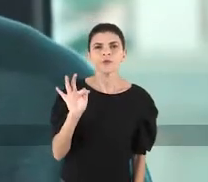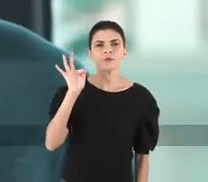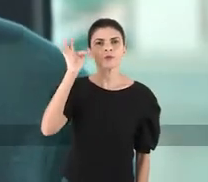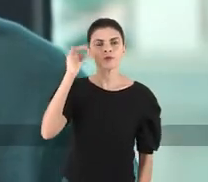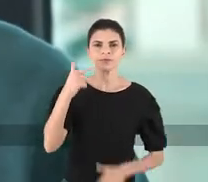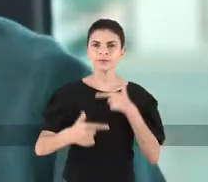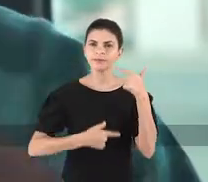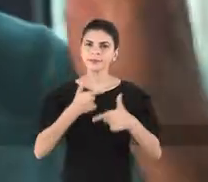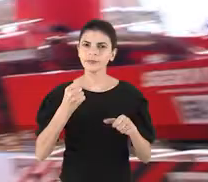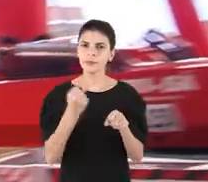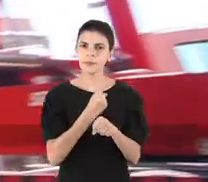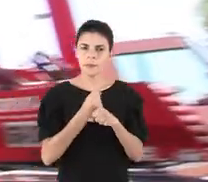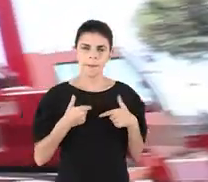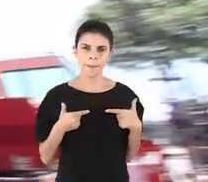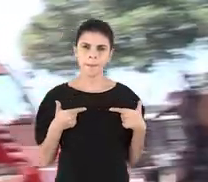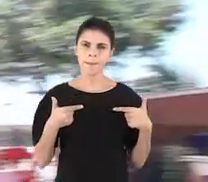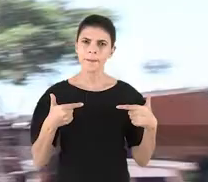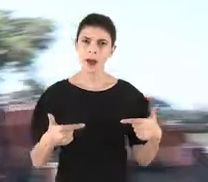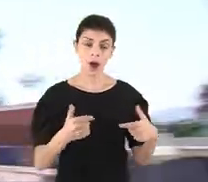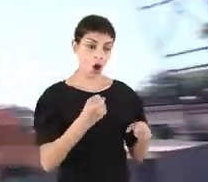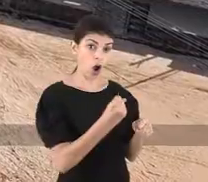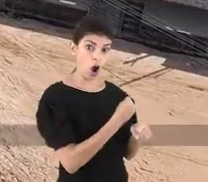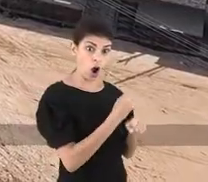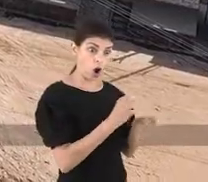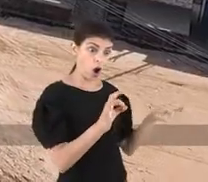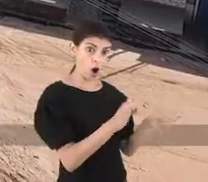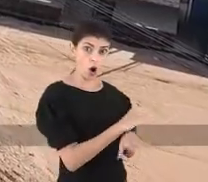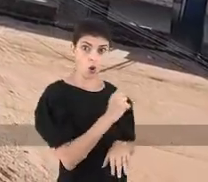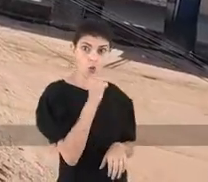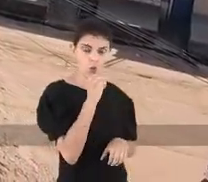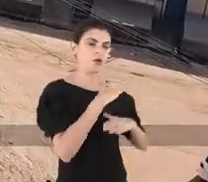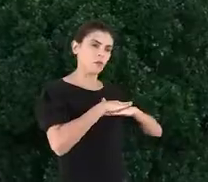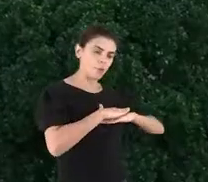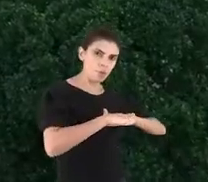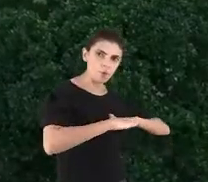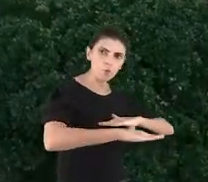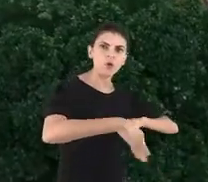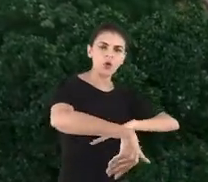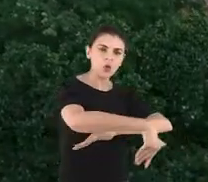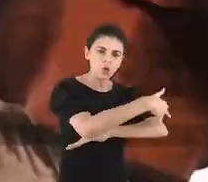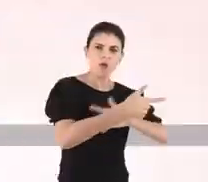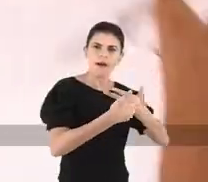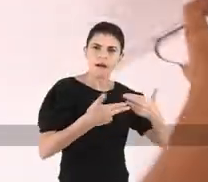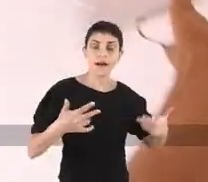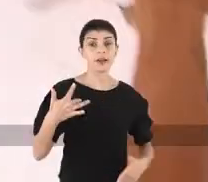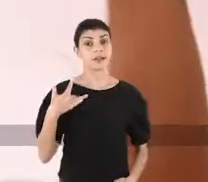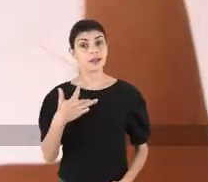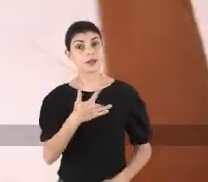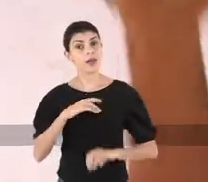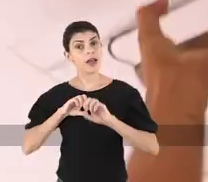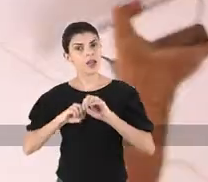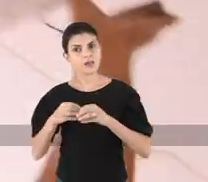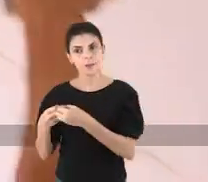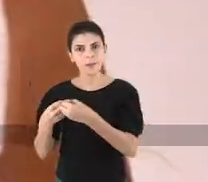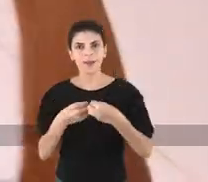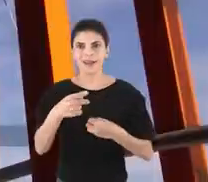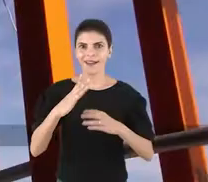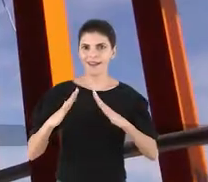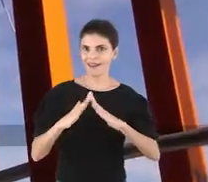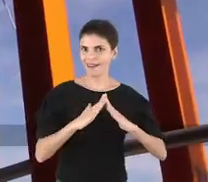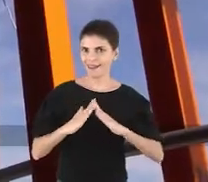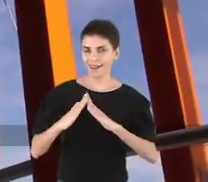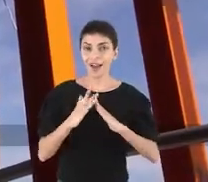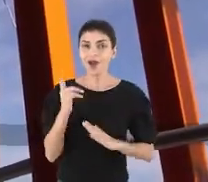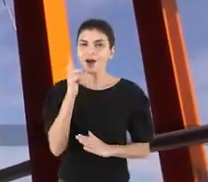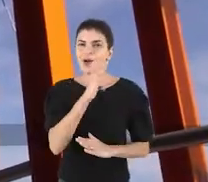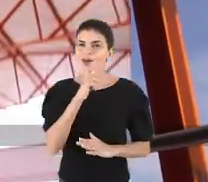frente. Precisamos avançar mais. Vamos concluir as obras que ainda estão em andamento. Precisamos levar a saúde, a educação para mais perto da sua